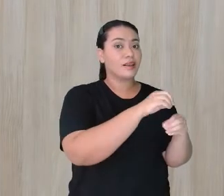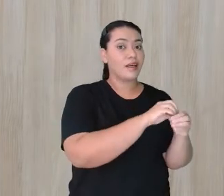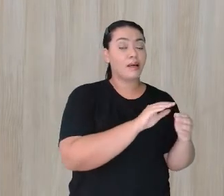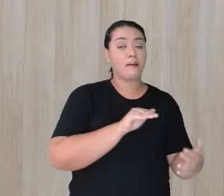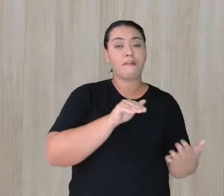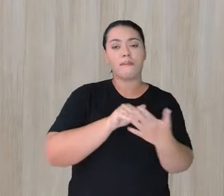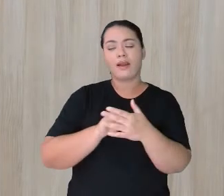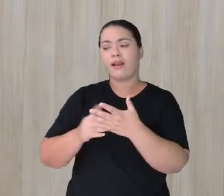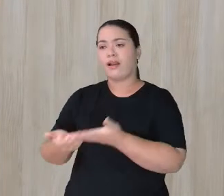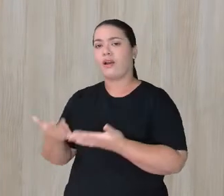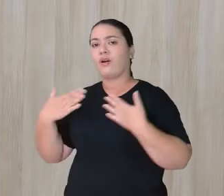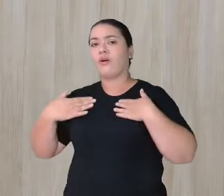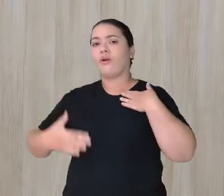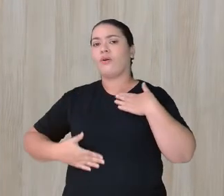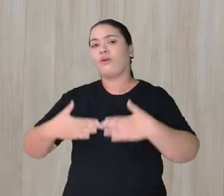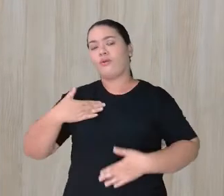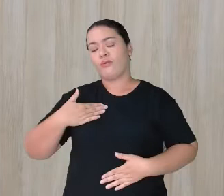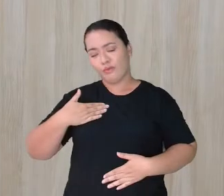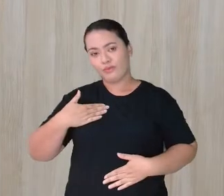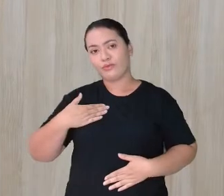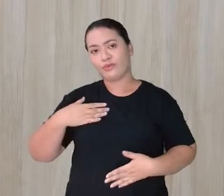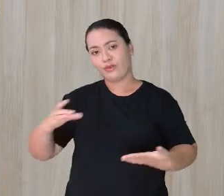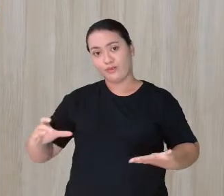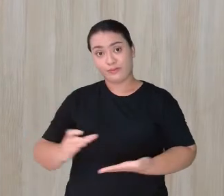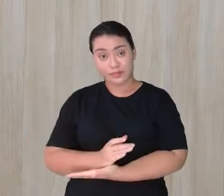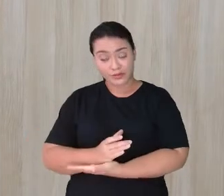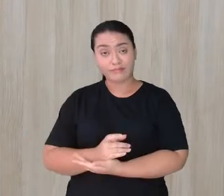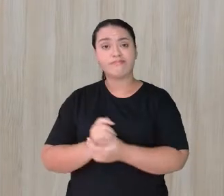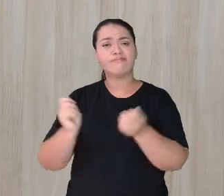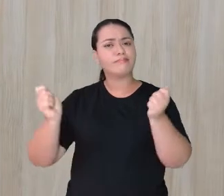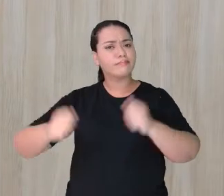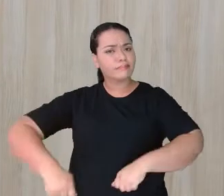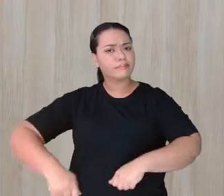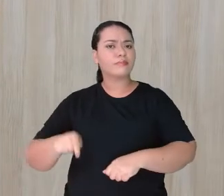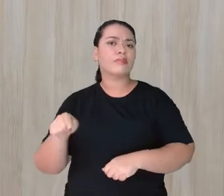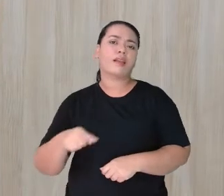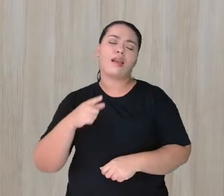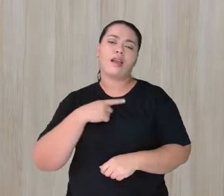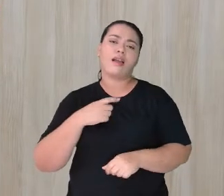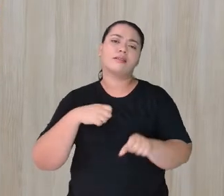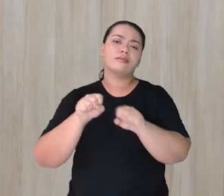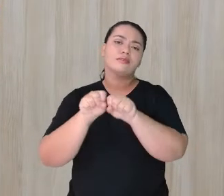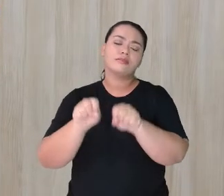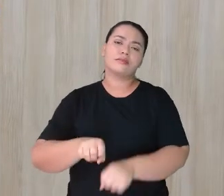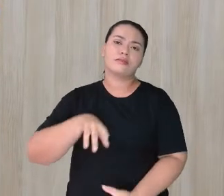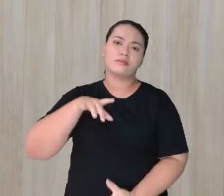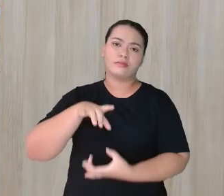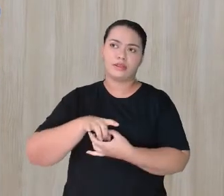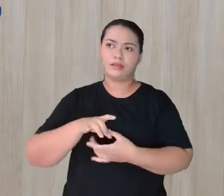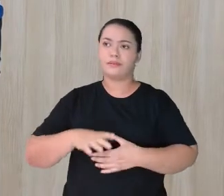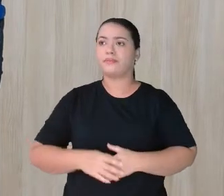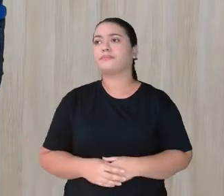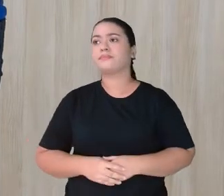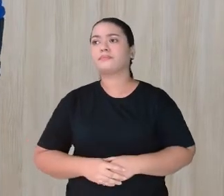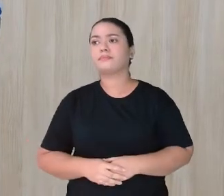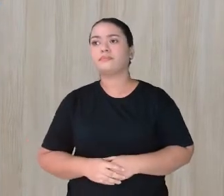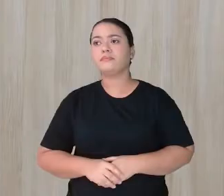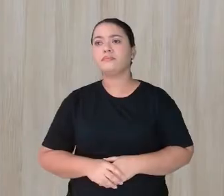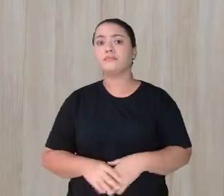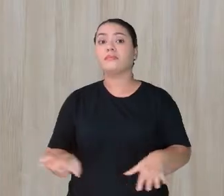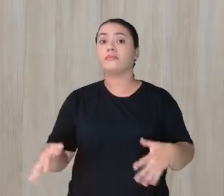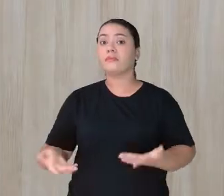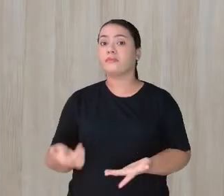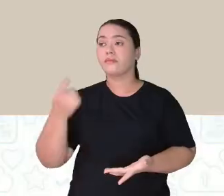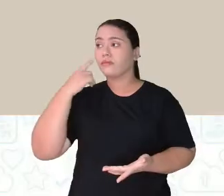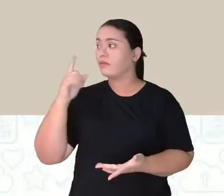no nosso corpo, para que ele seja realmente um sistema integrado. E aqui